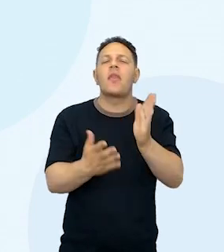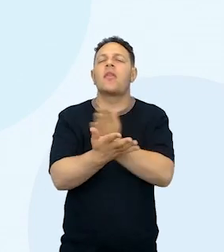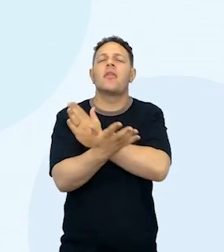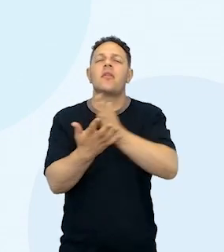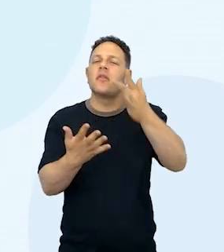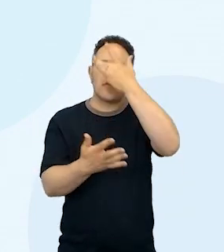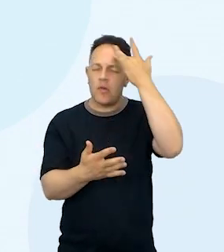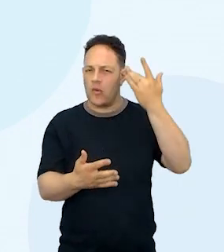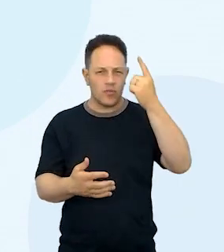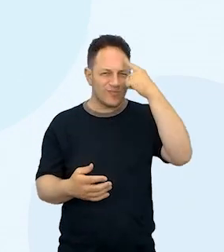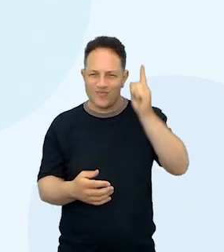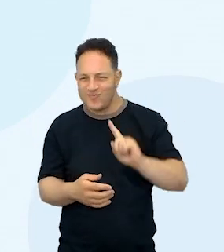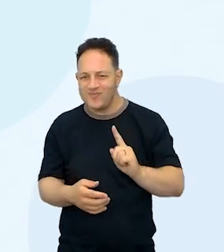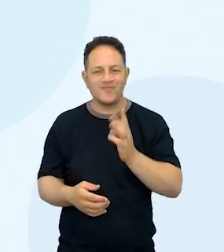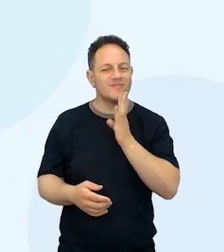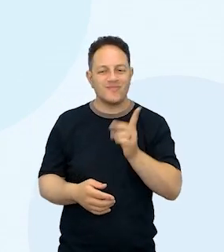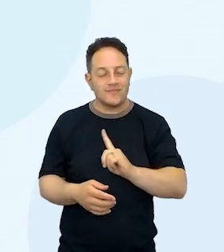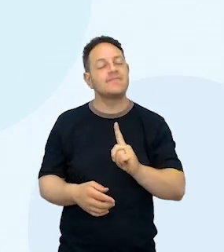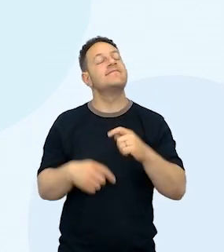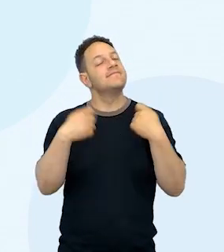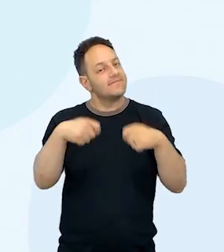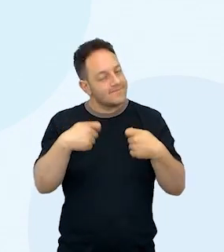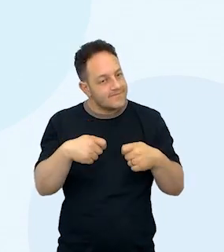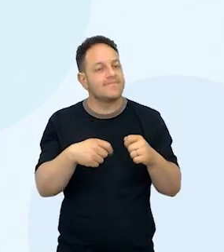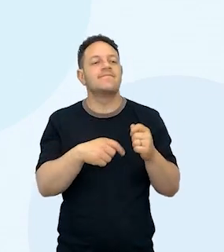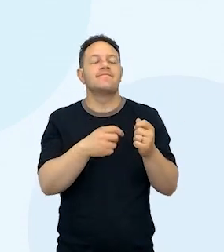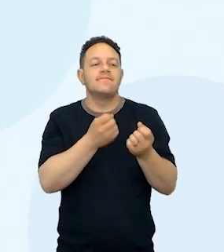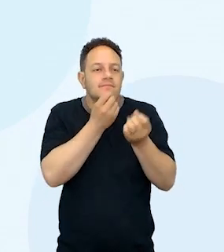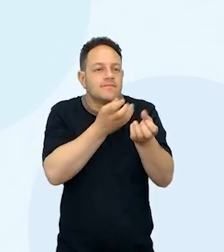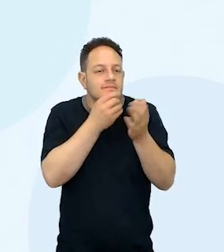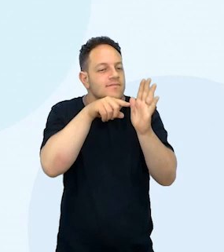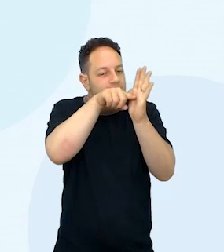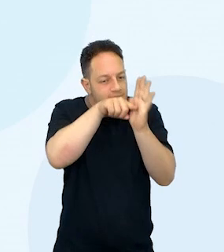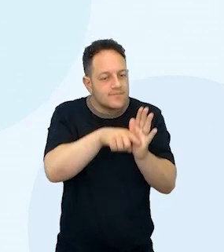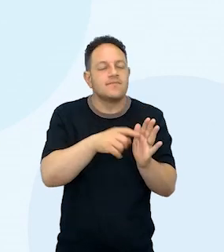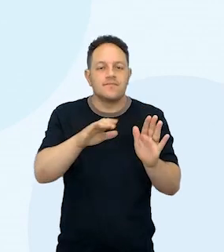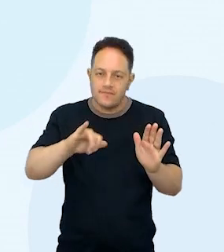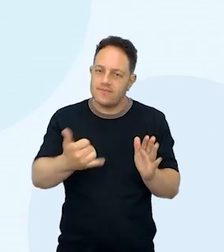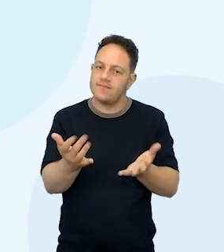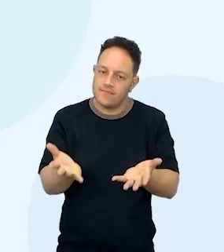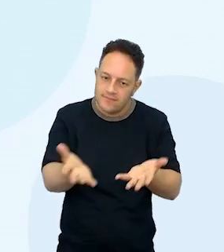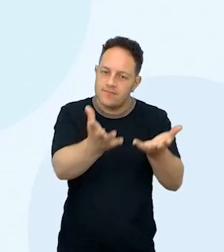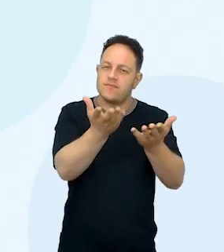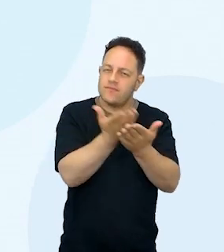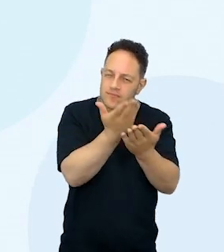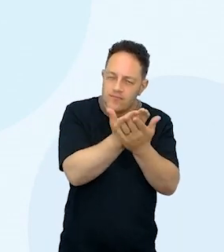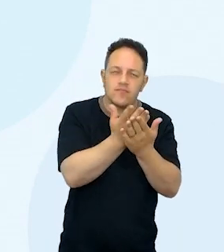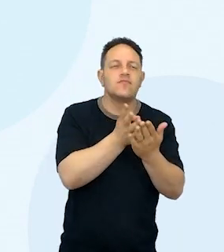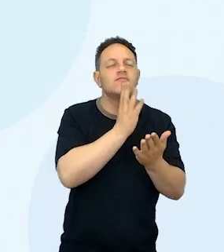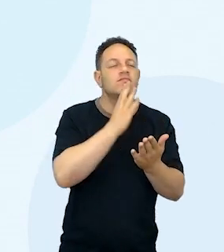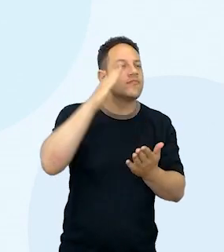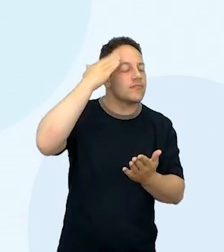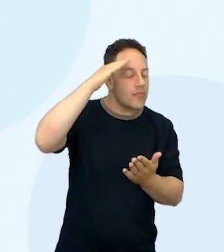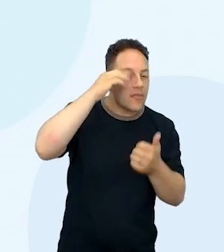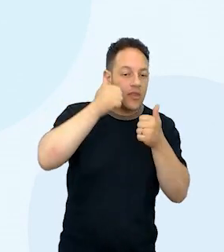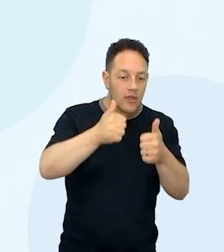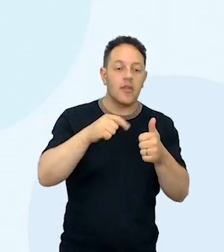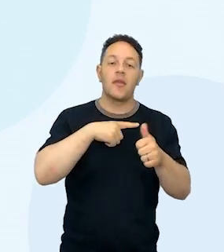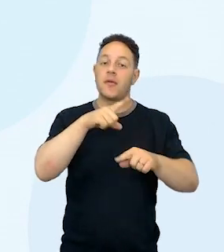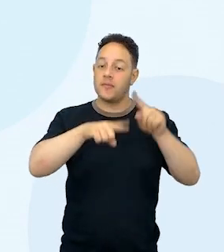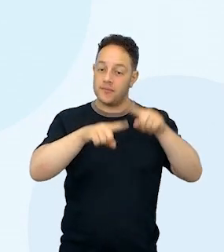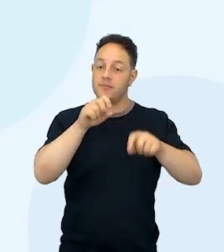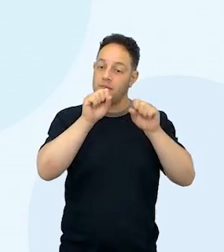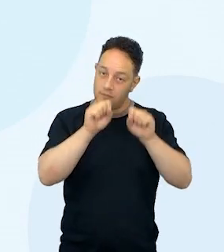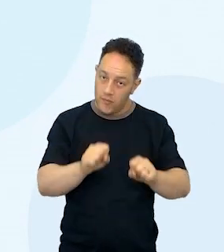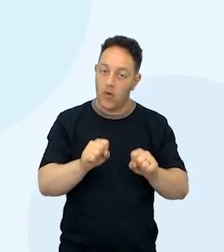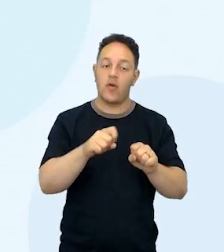por favor, aproprie-se, né? Aproveite que tem um material muito rico que já está disponível, inclusive um material que pode ser usado